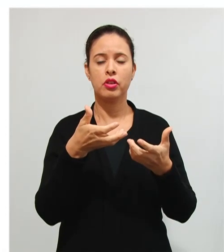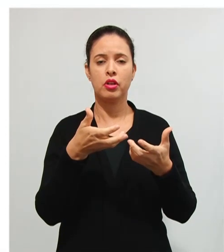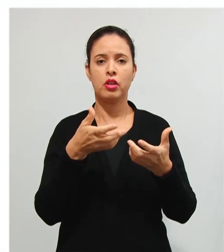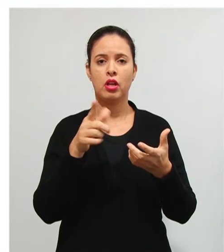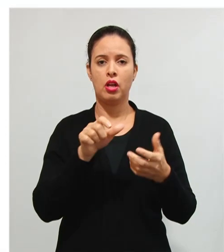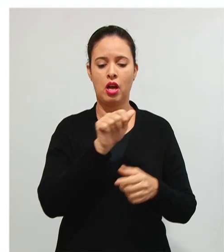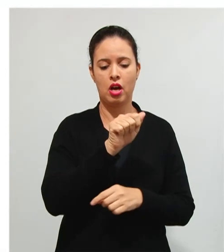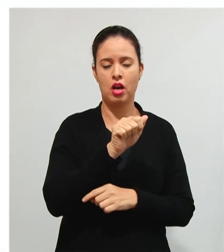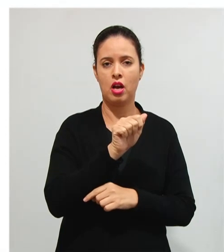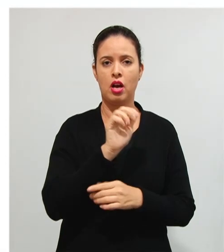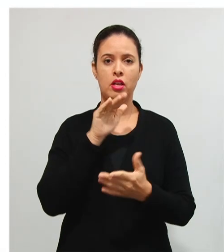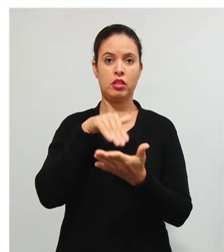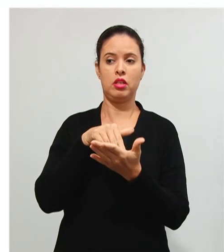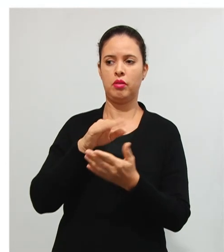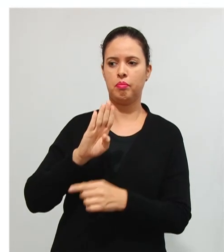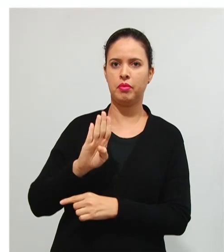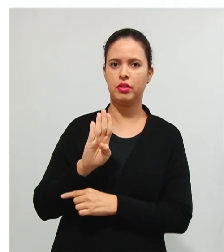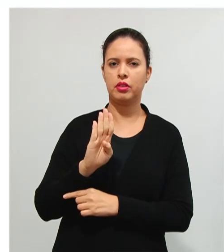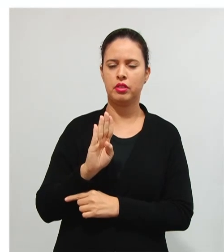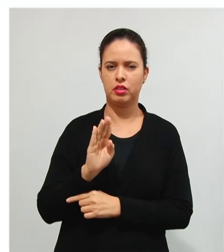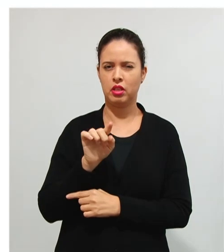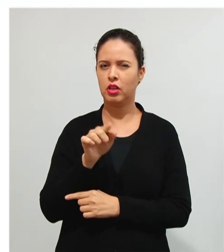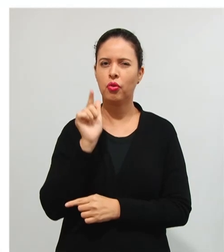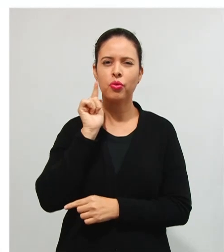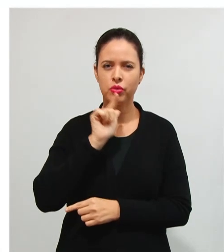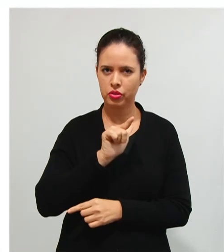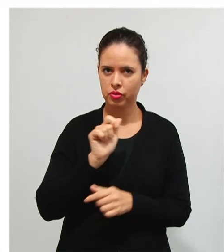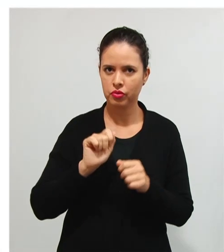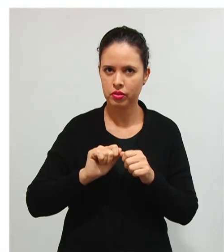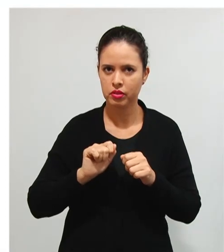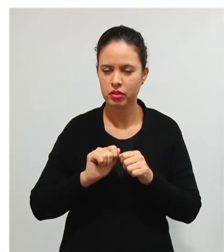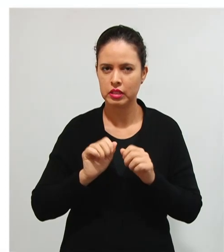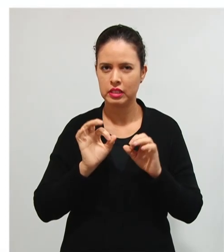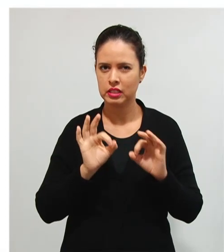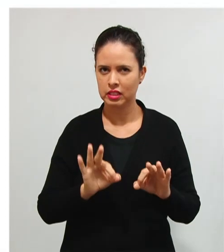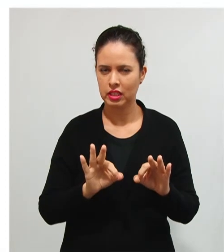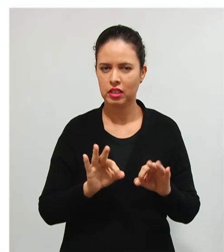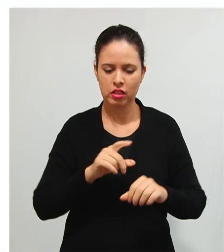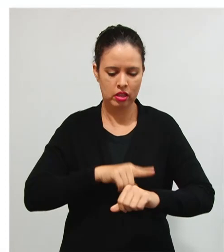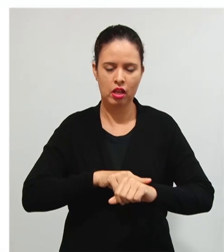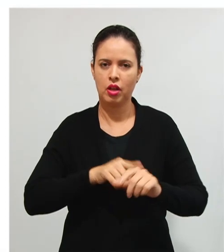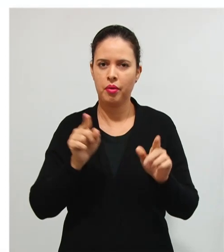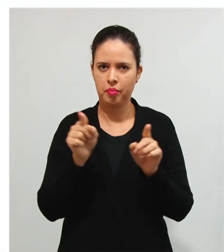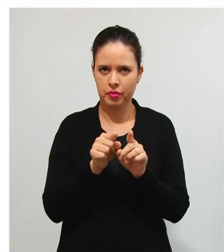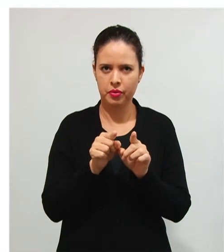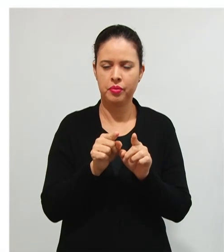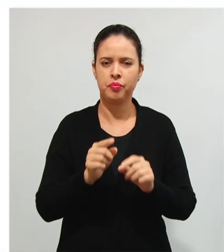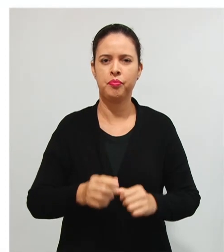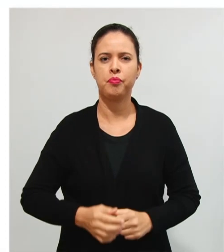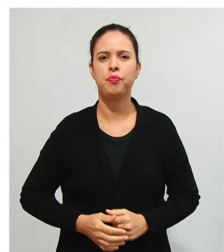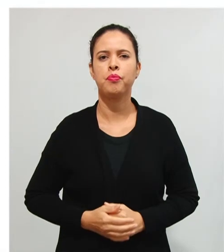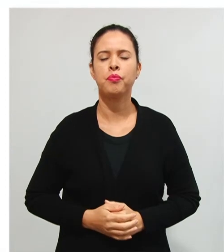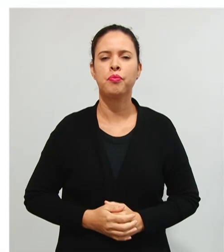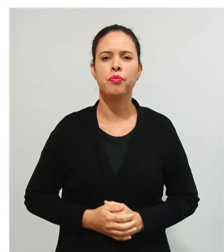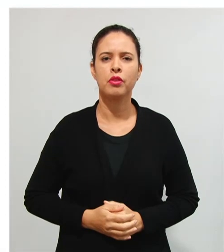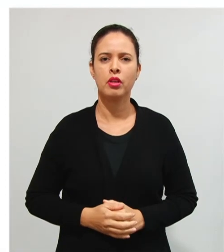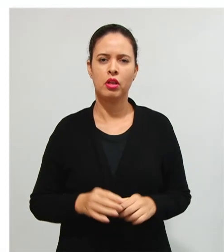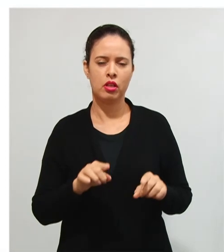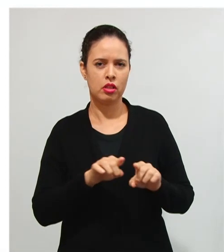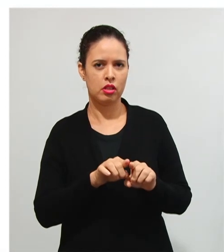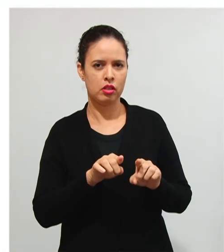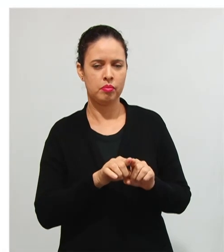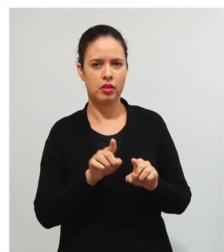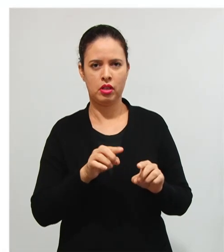ponto A para o ponto B, será que ele foi pelo melhor caminho, com menos tempo? a generalização